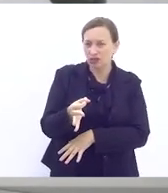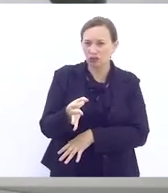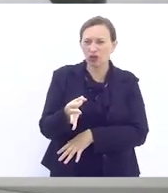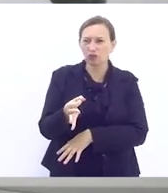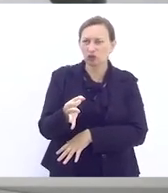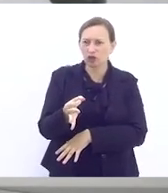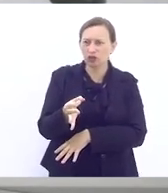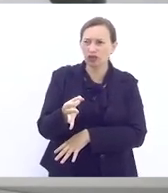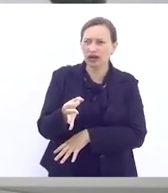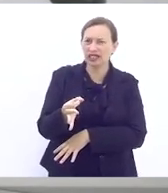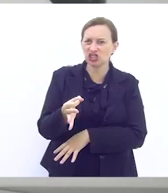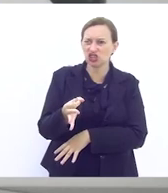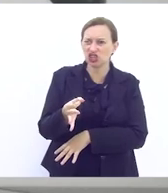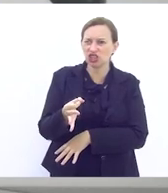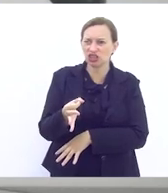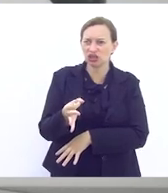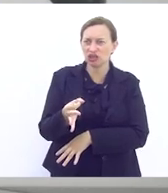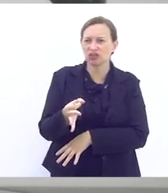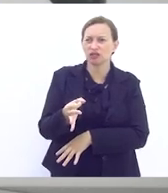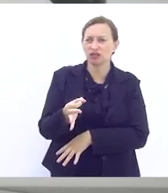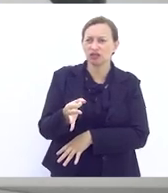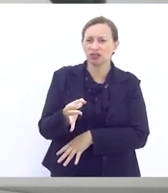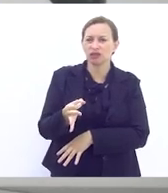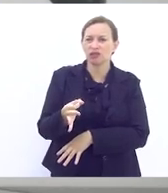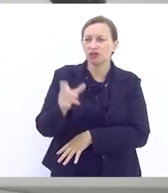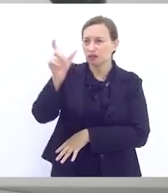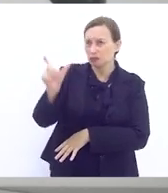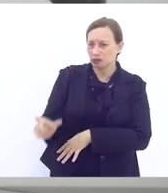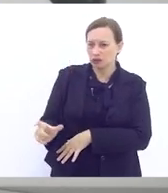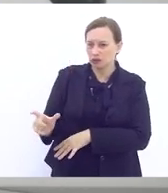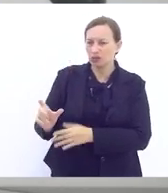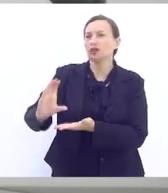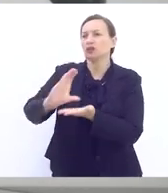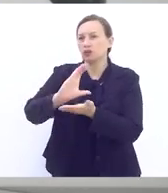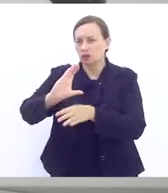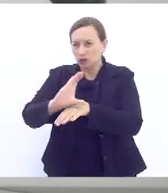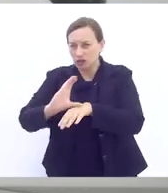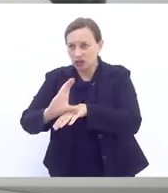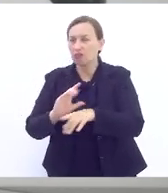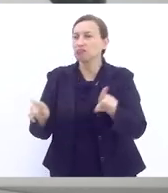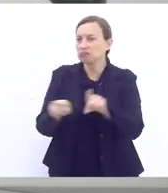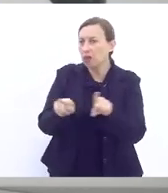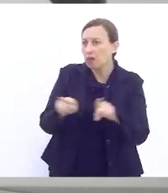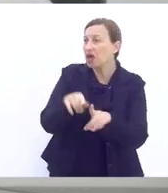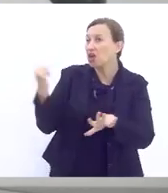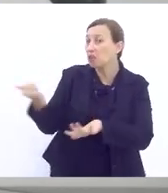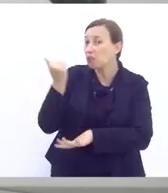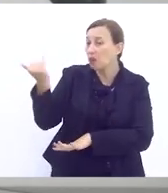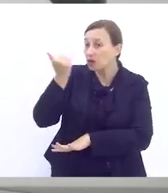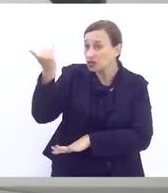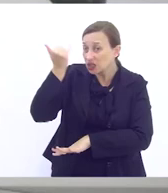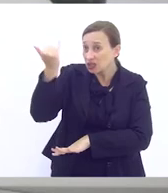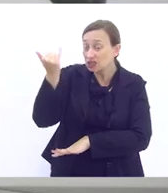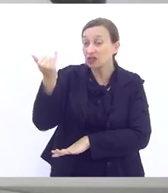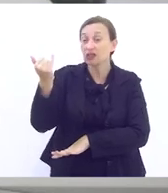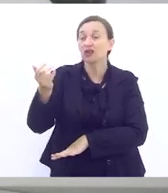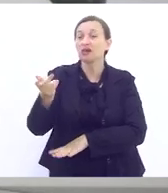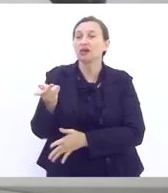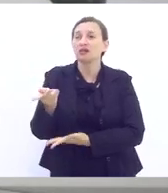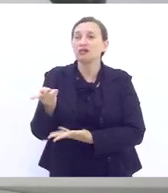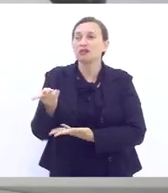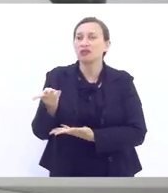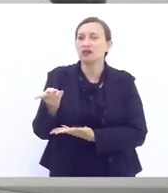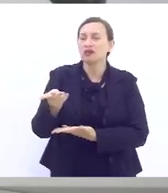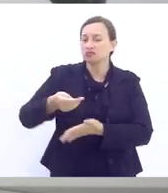questão do clube engenharia da onde eu sou Conselheiro também e é de extrema importância a gente participar de uma